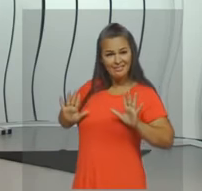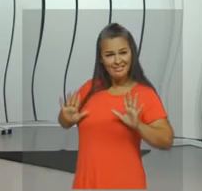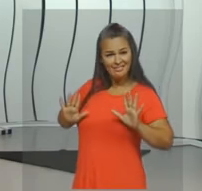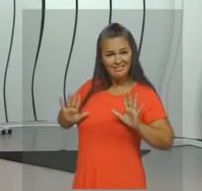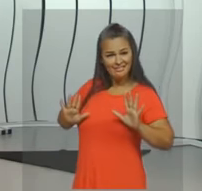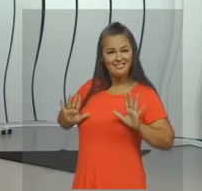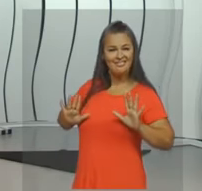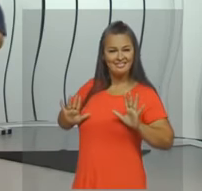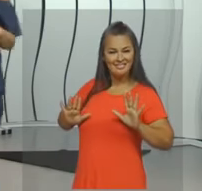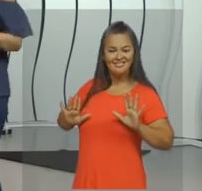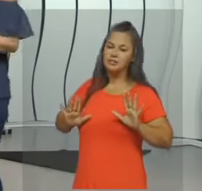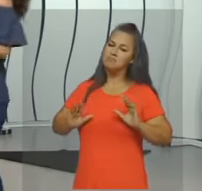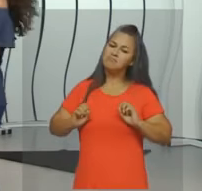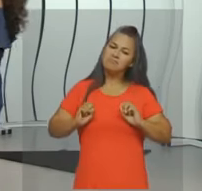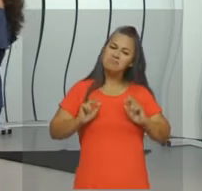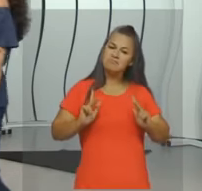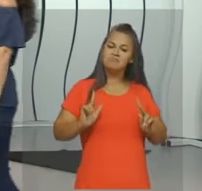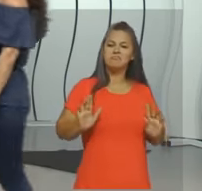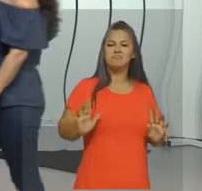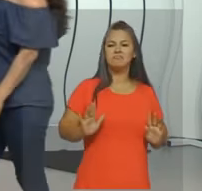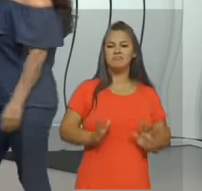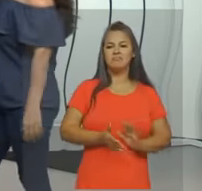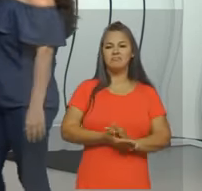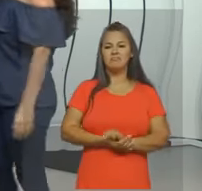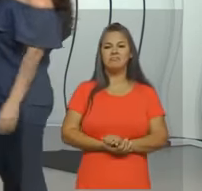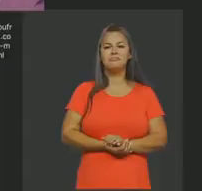controlando isso, ok?